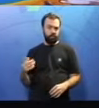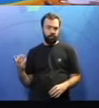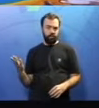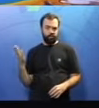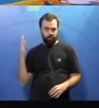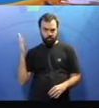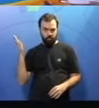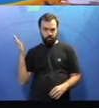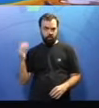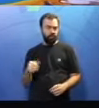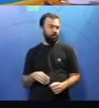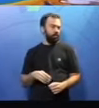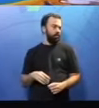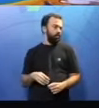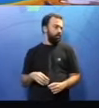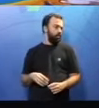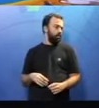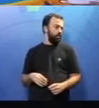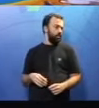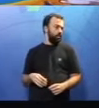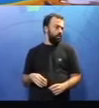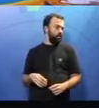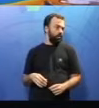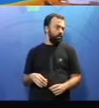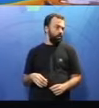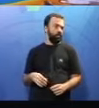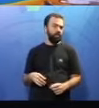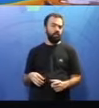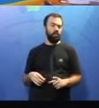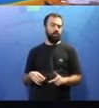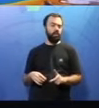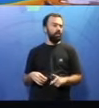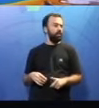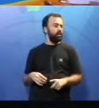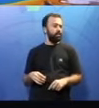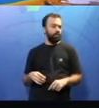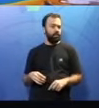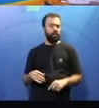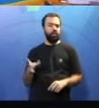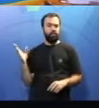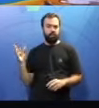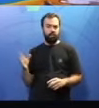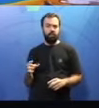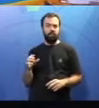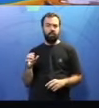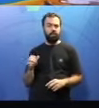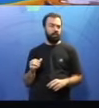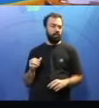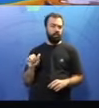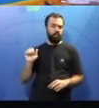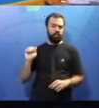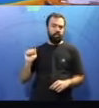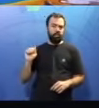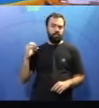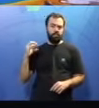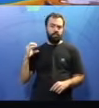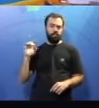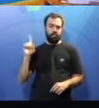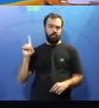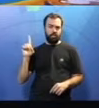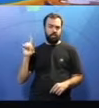arqueias extremófilas são as acidófilas e termofílicas. Acidófilas gosta de